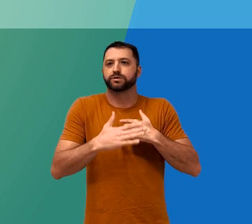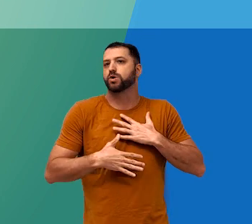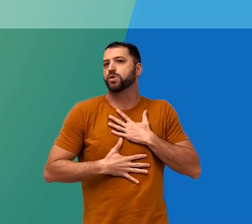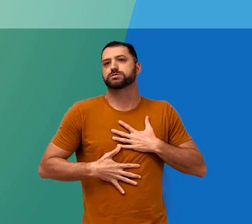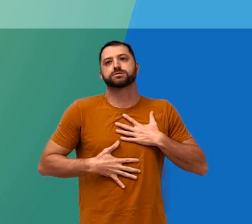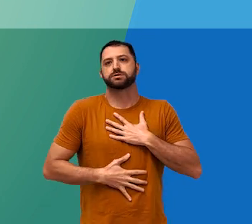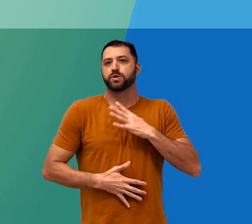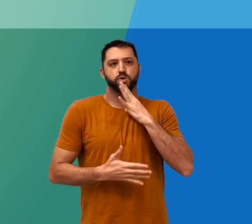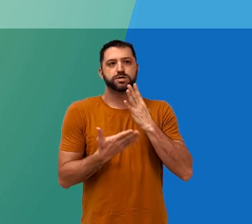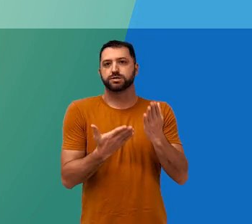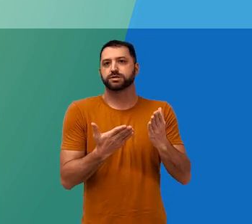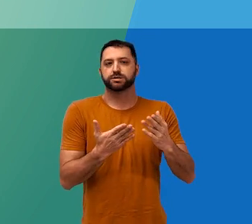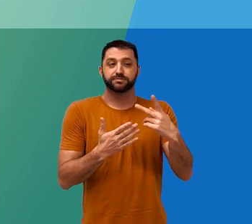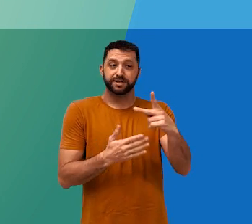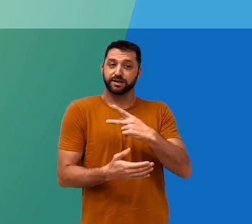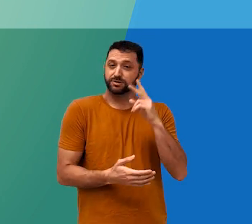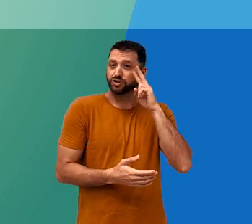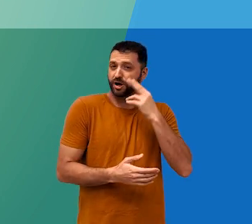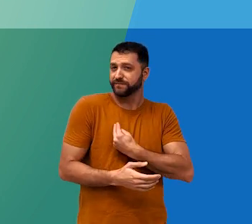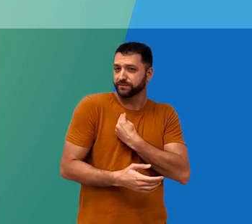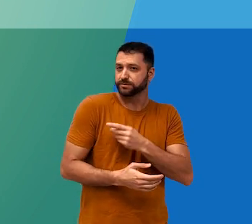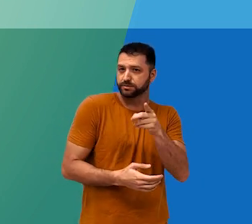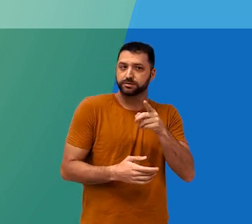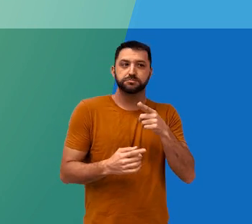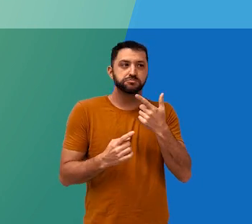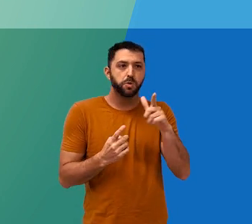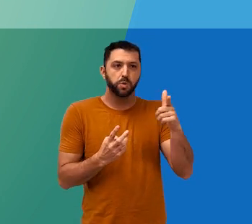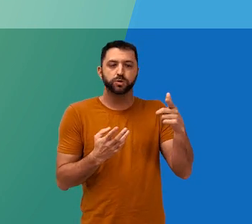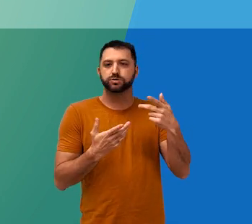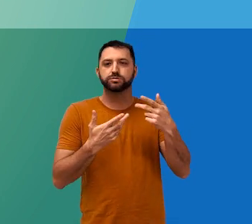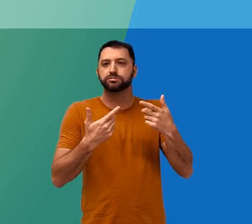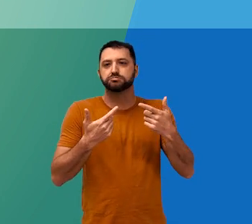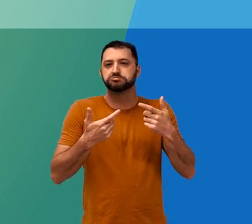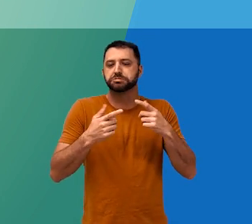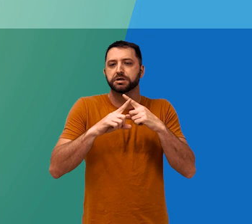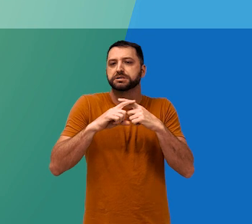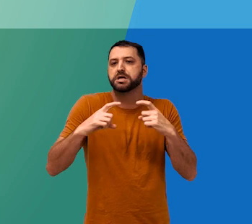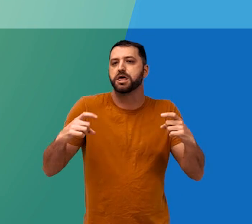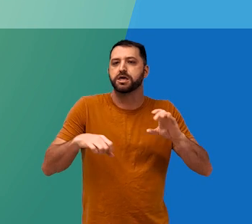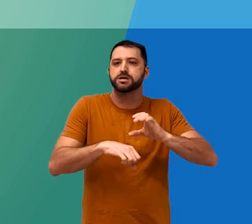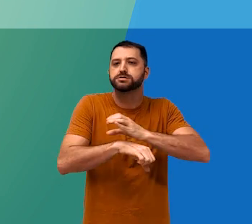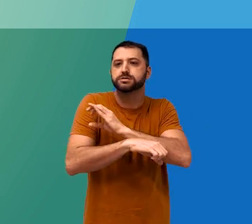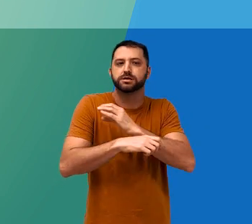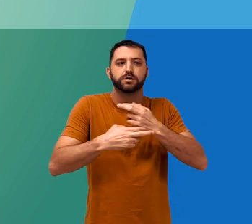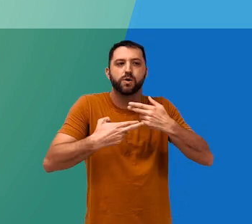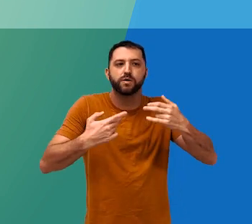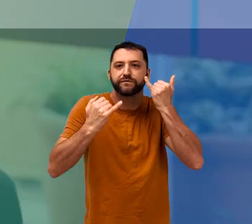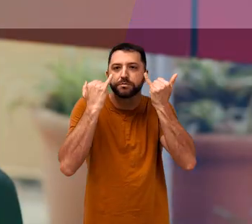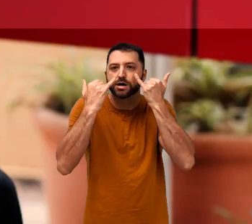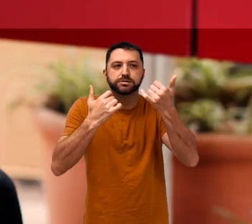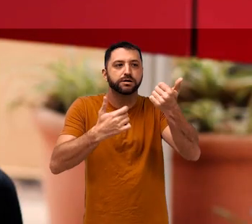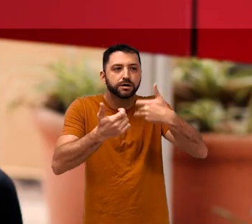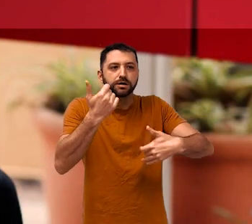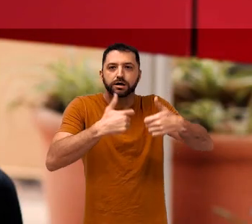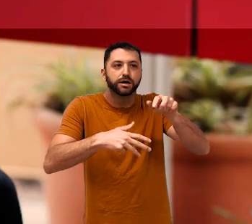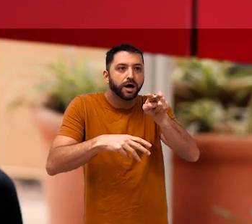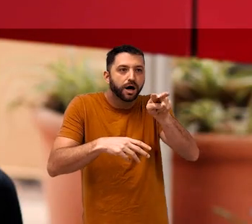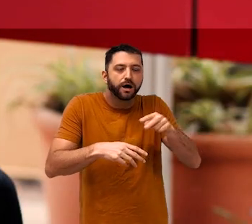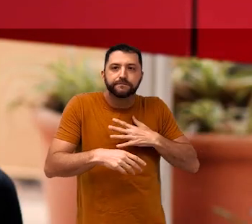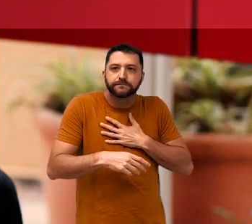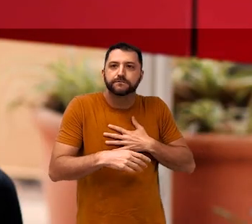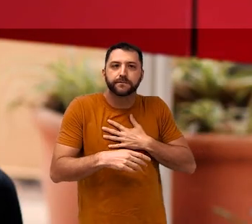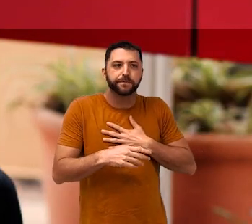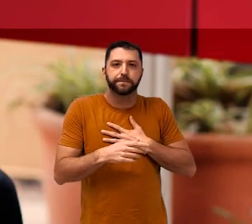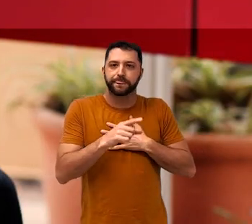conhecido o Instituto, que trouxe não só a história pessoal dela, que também sempre trazia conteúdo científico sobre o assunto. E eu vi que